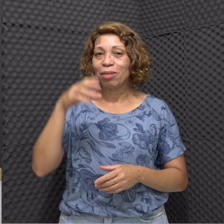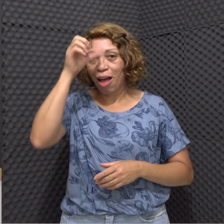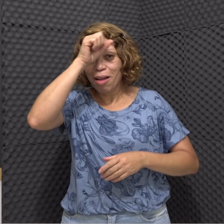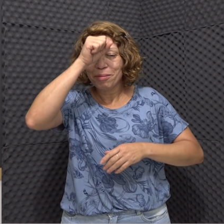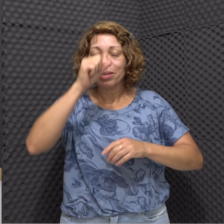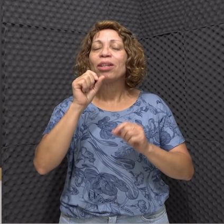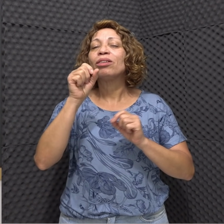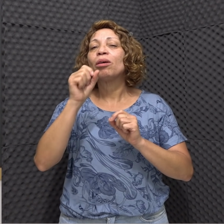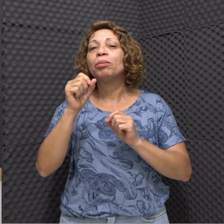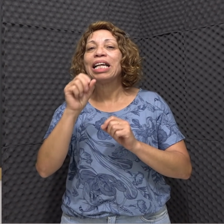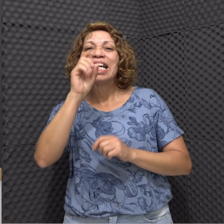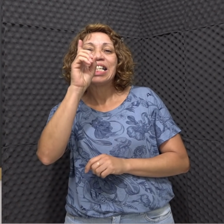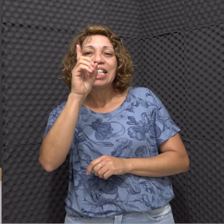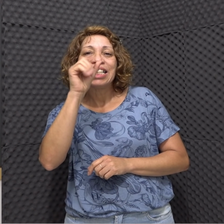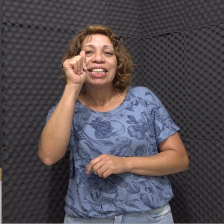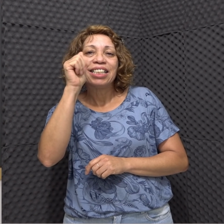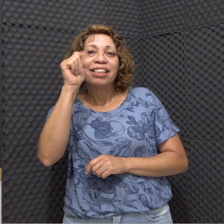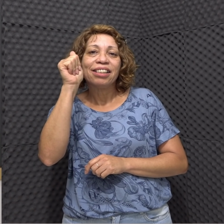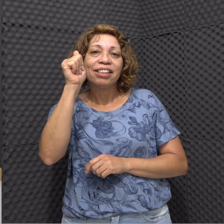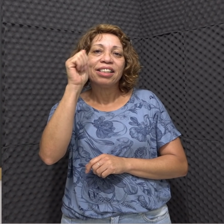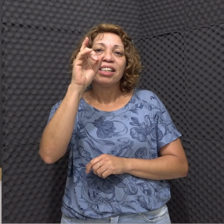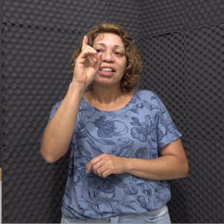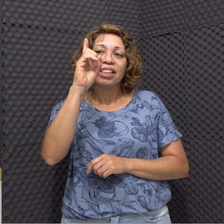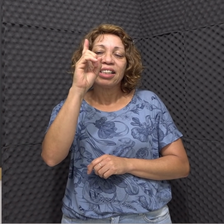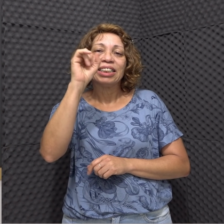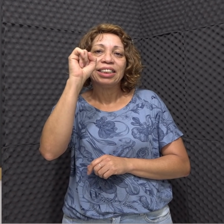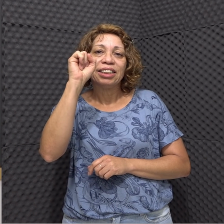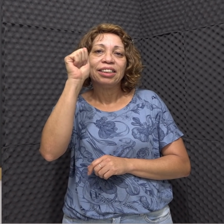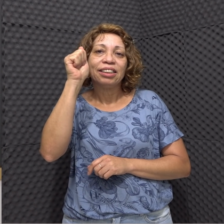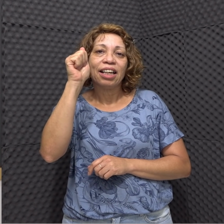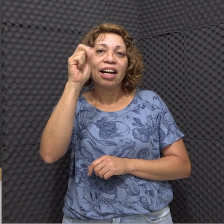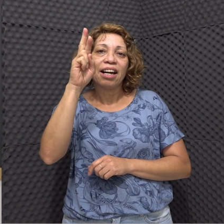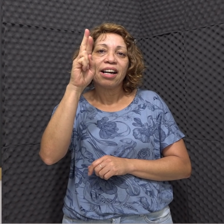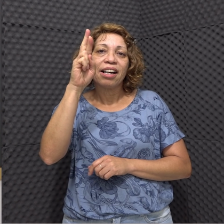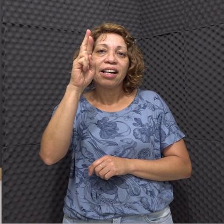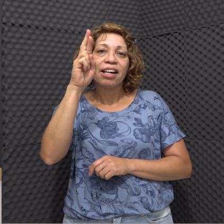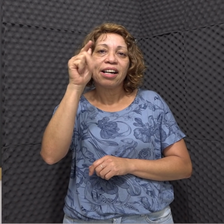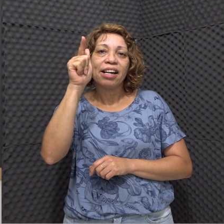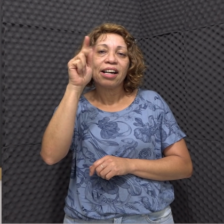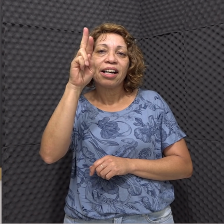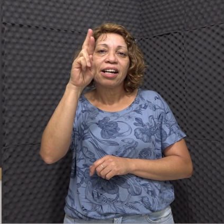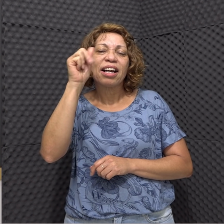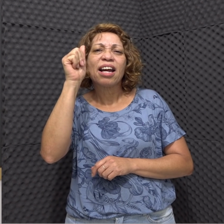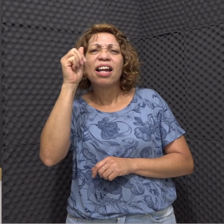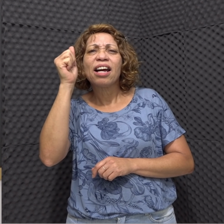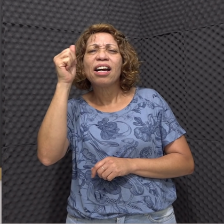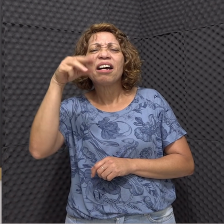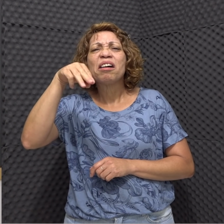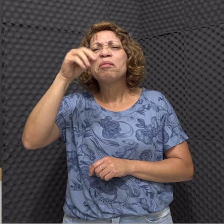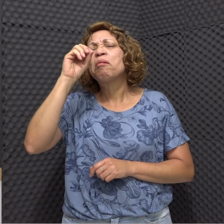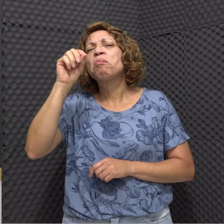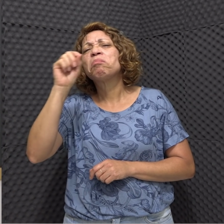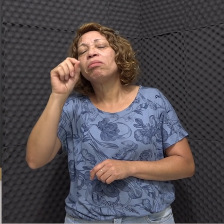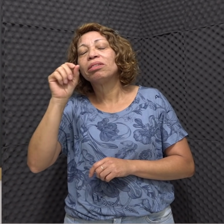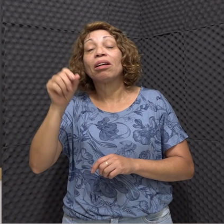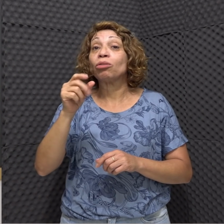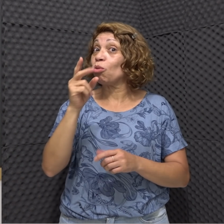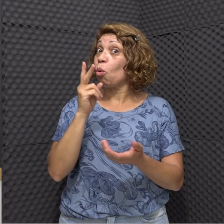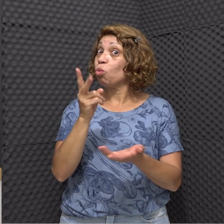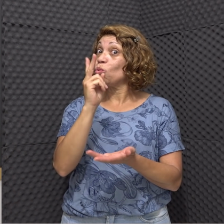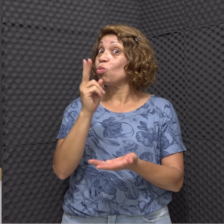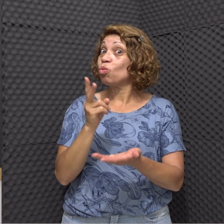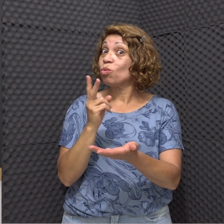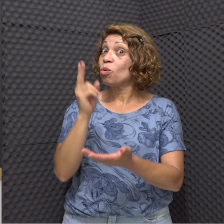Título 3, agora nós iremos aprender sobre diagramas. Diagrama é uma representação gráfica que você irá usar para lidar com